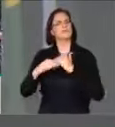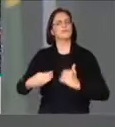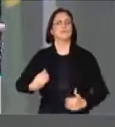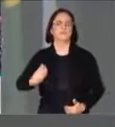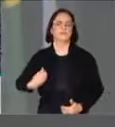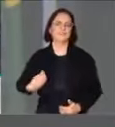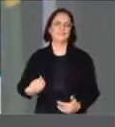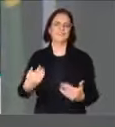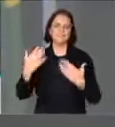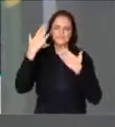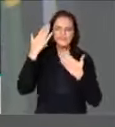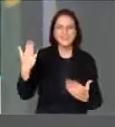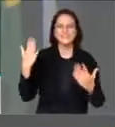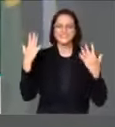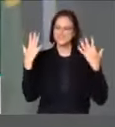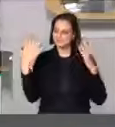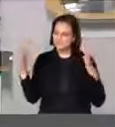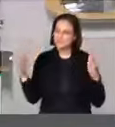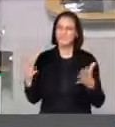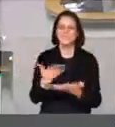e parabéns a todas nós.